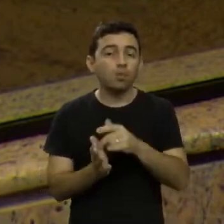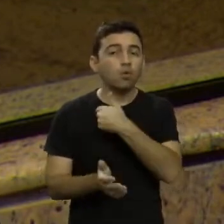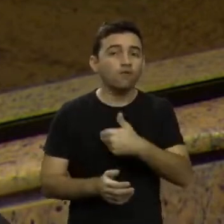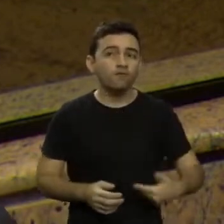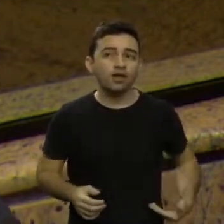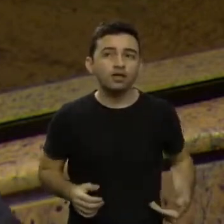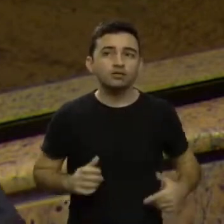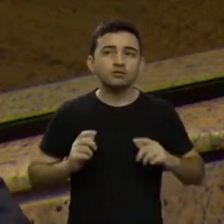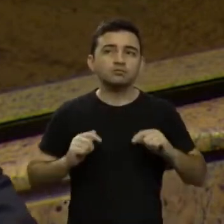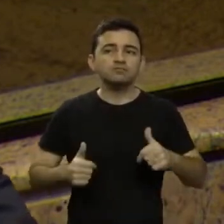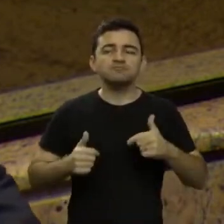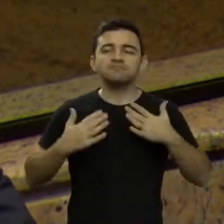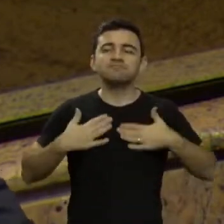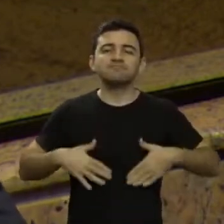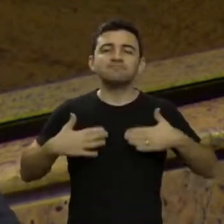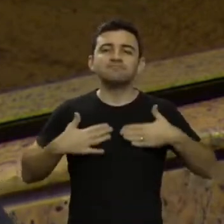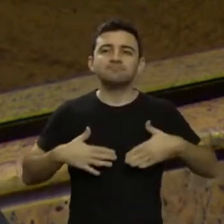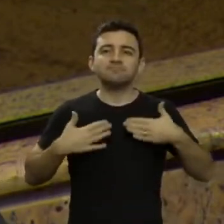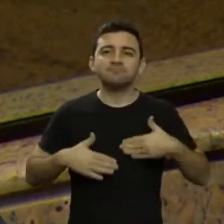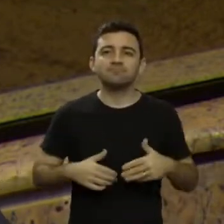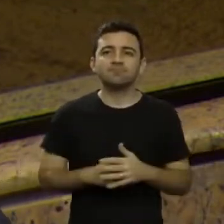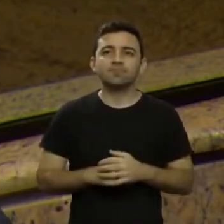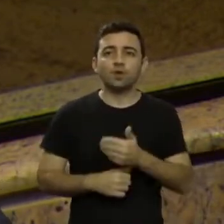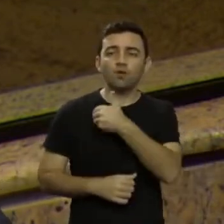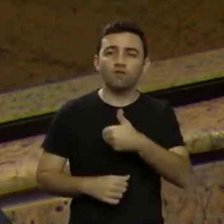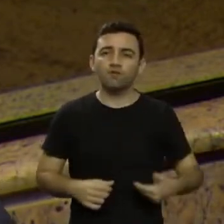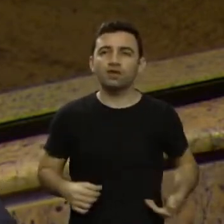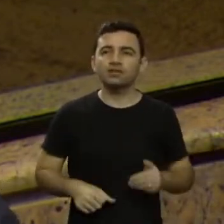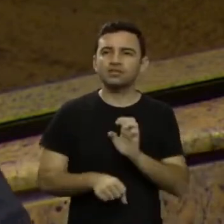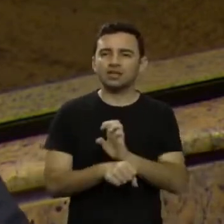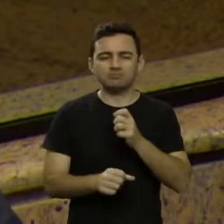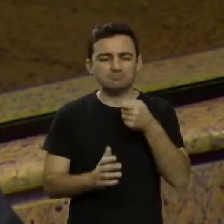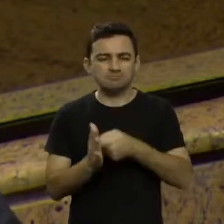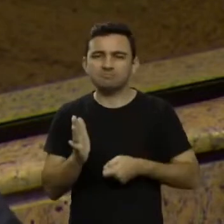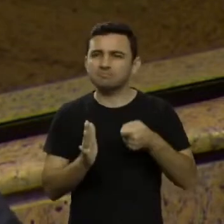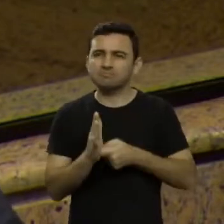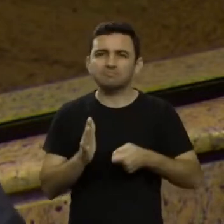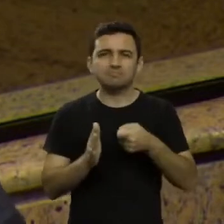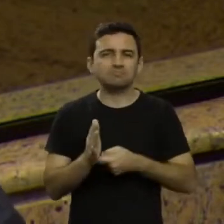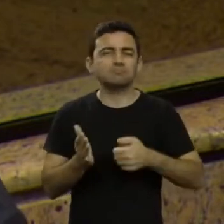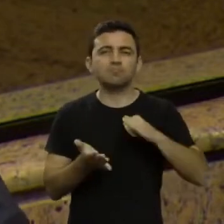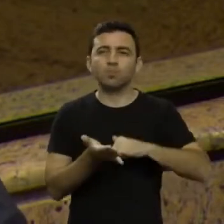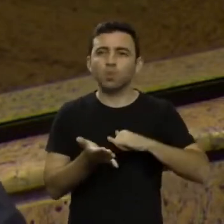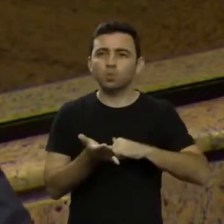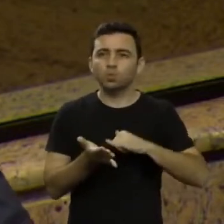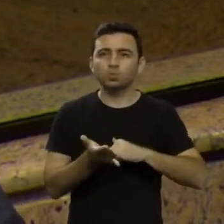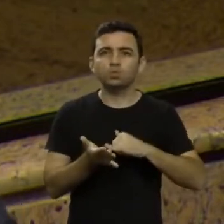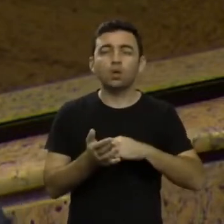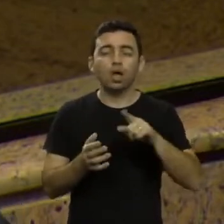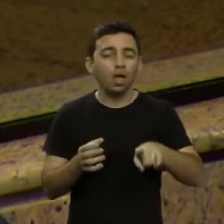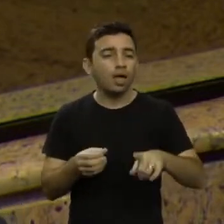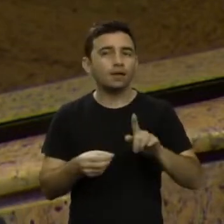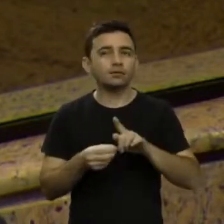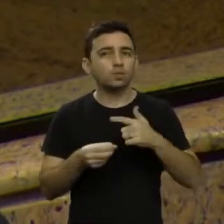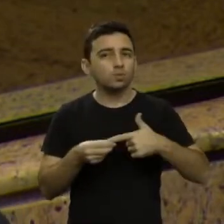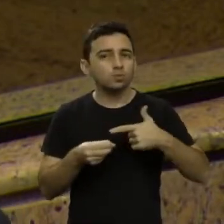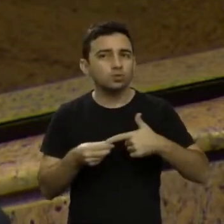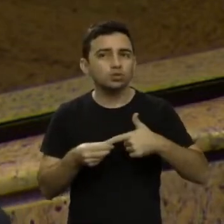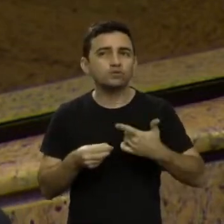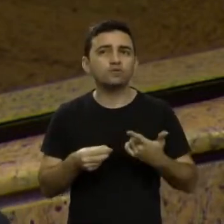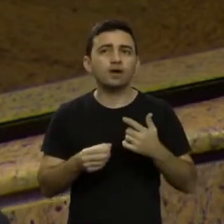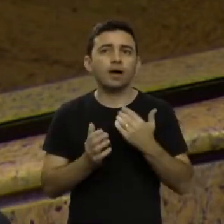estadual prosperar. O governo estadual sempre cobrou impostos no combustível em cima do que é